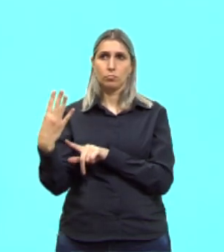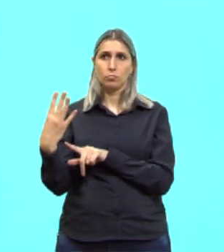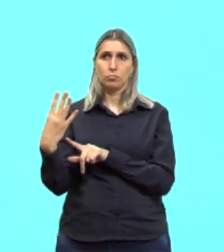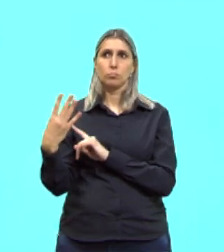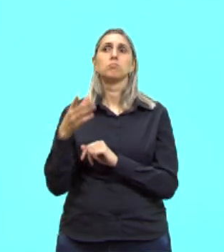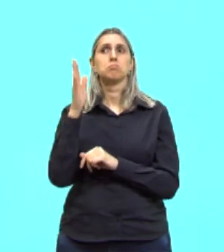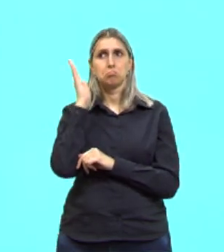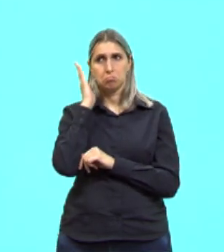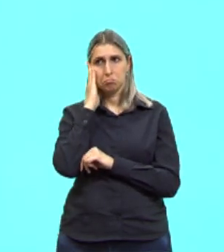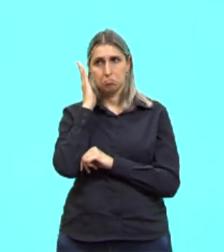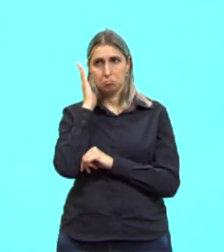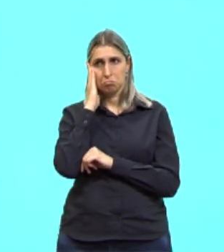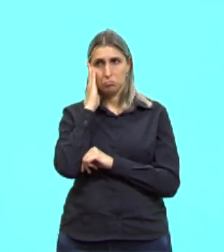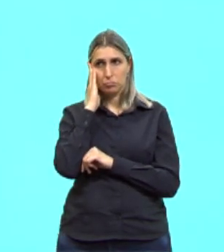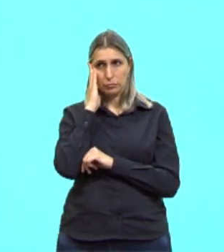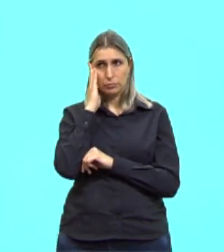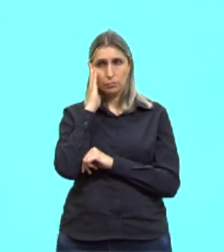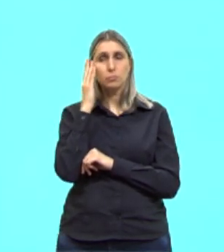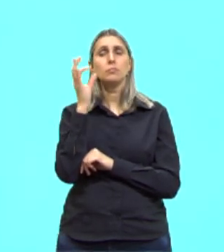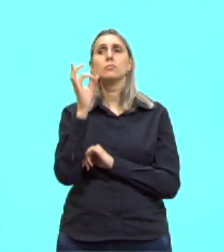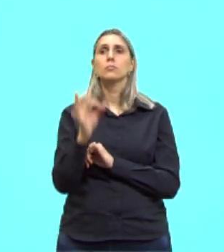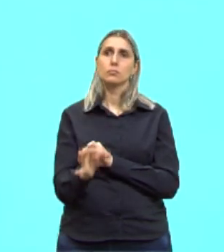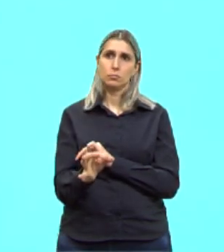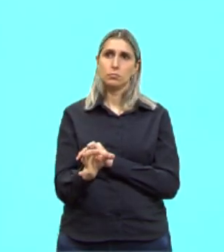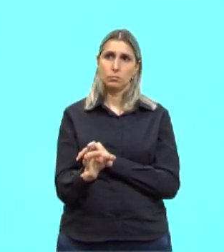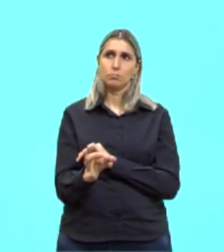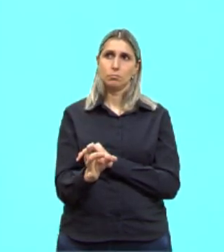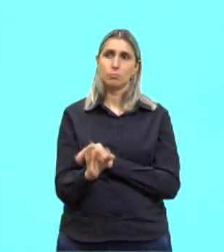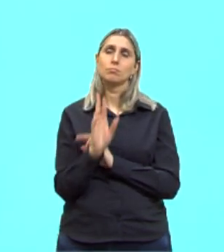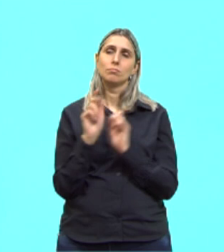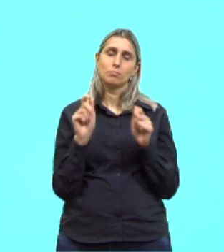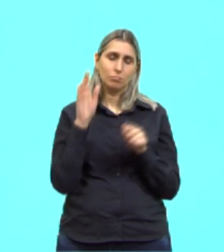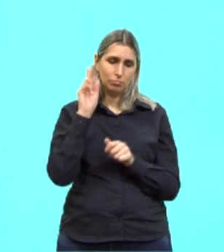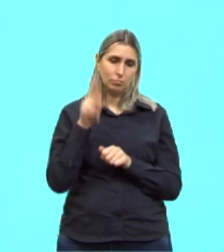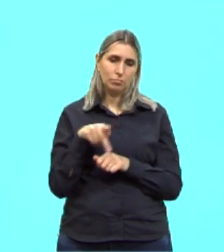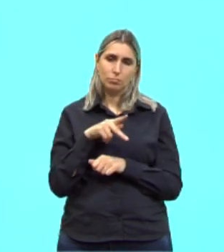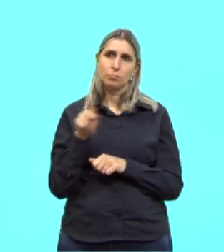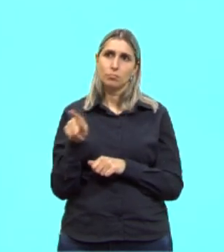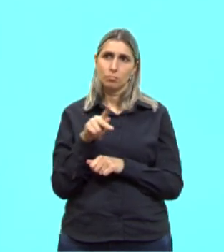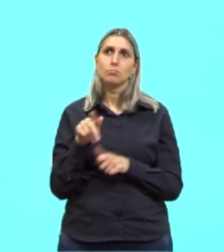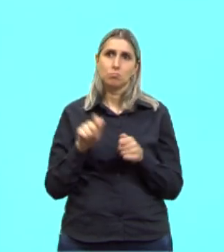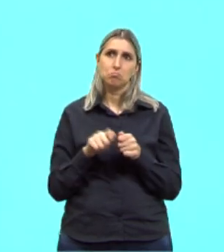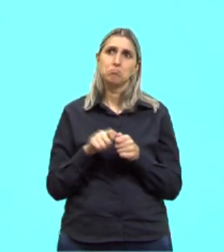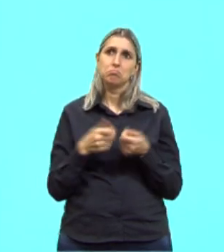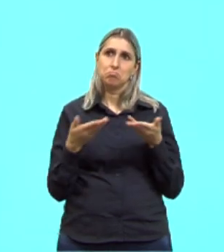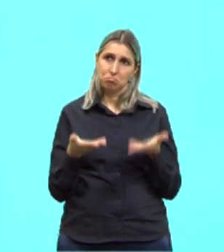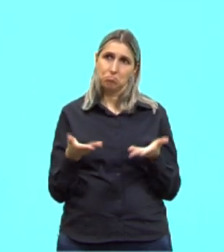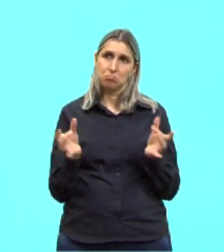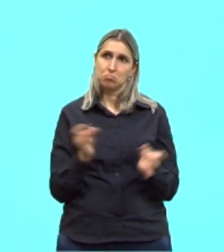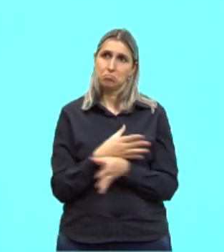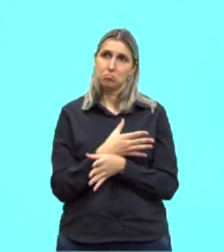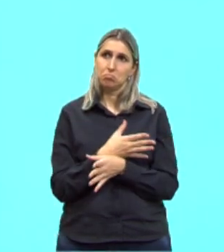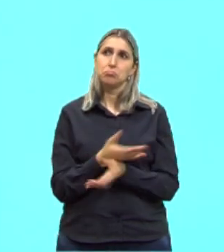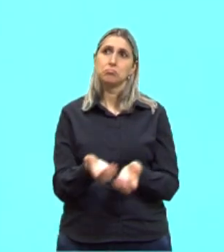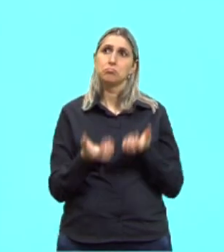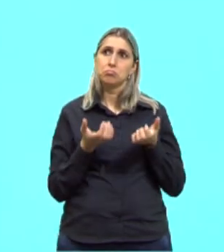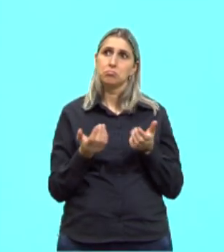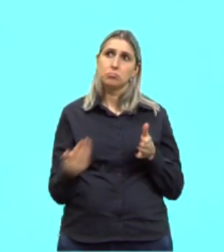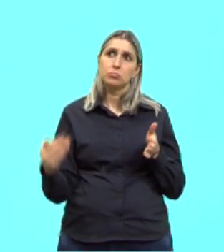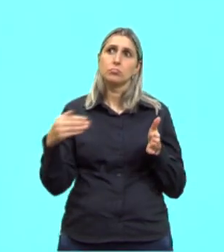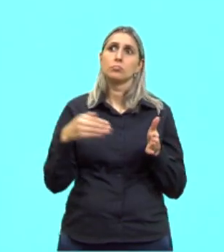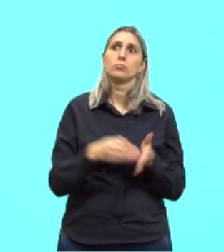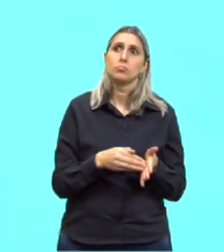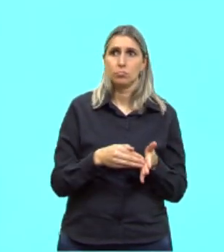já sabemos que vai dar tudo certo, porque a Kátia já fez, né? Já está aqui. Porque o que eu quero é que a gente